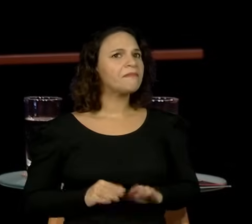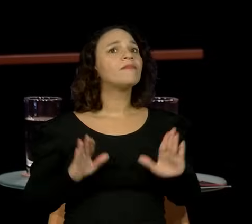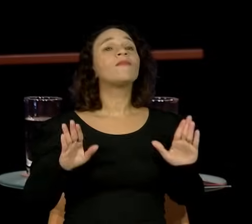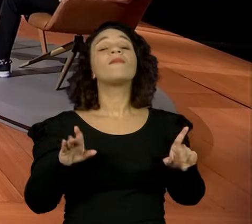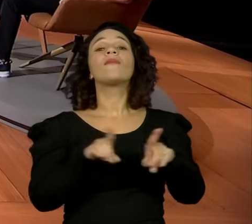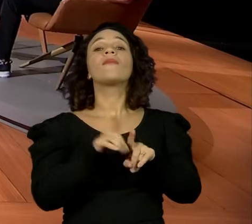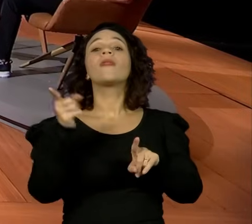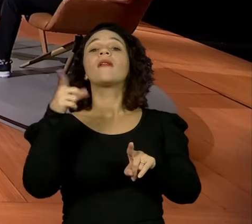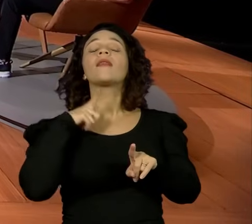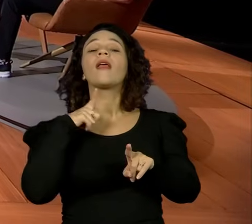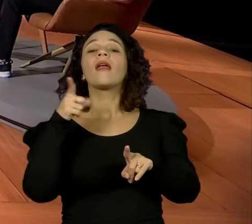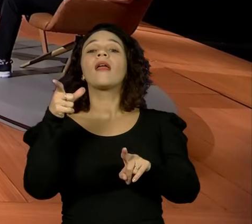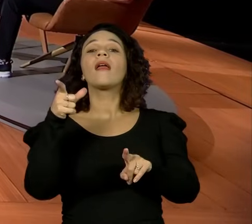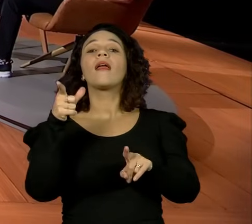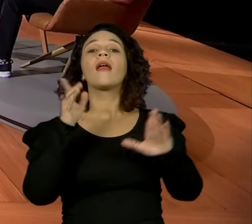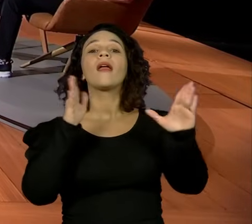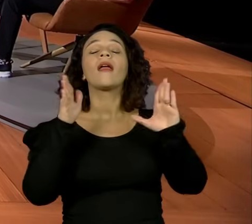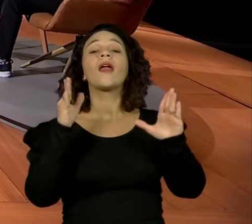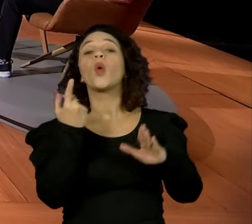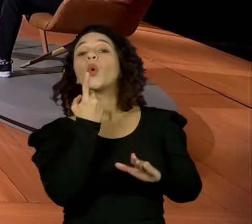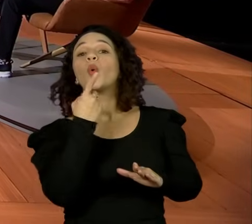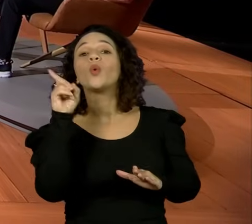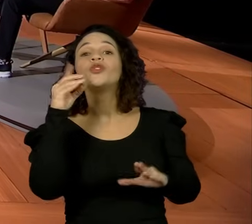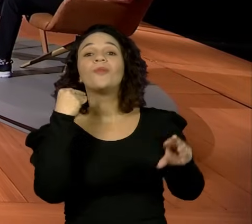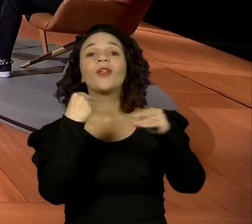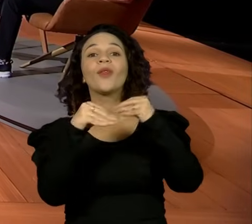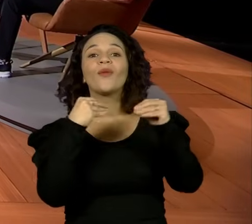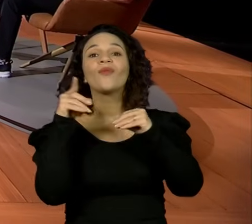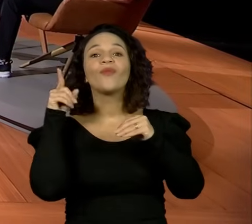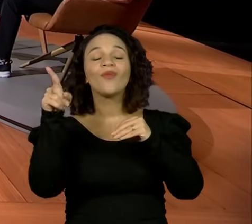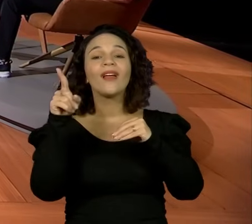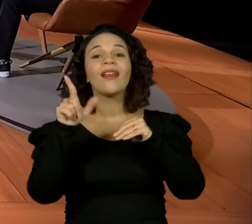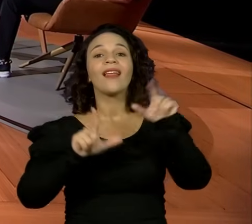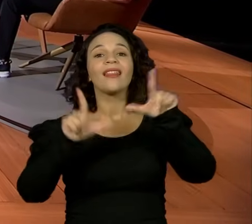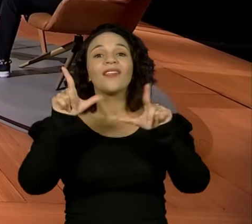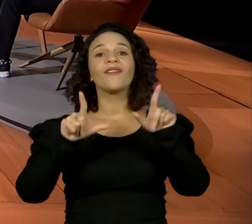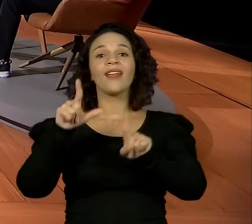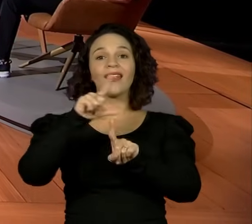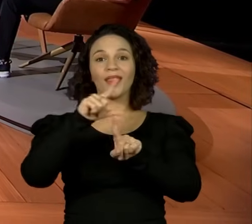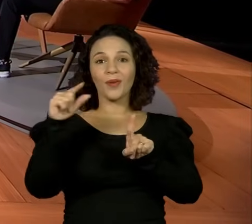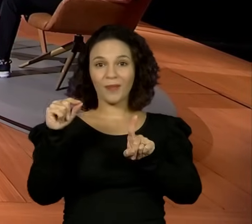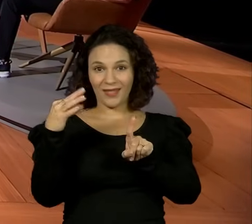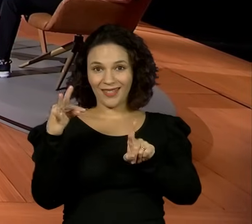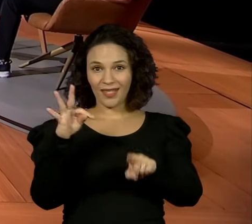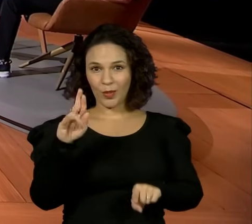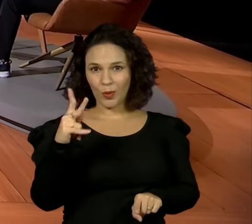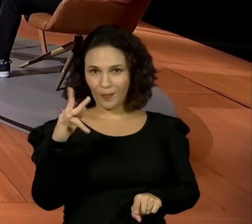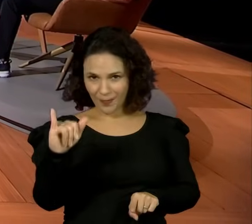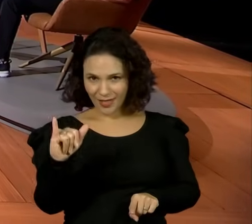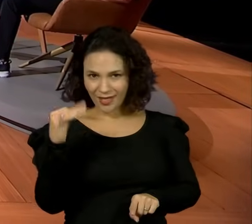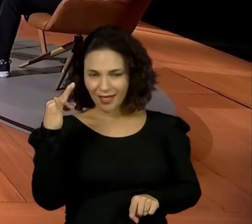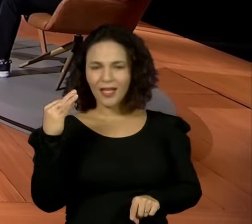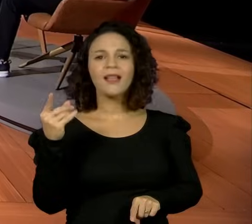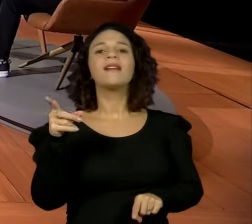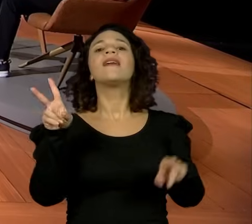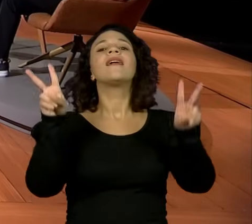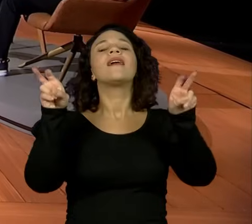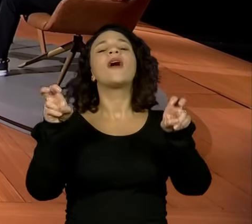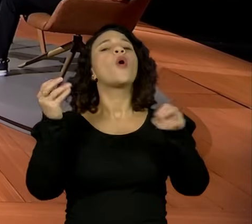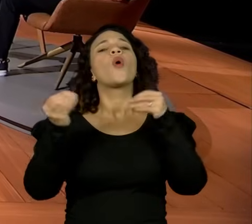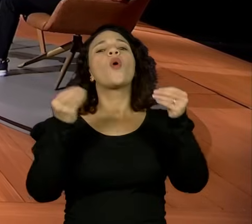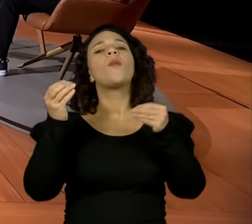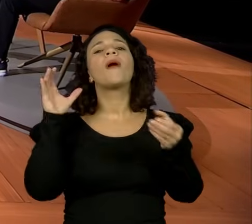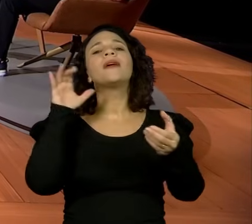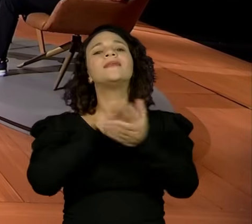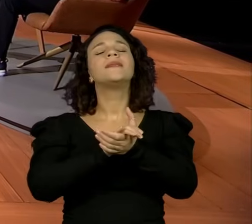estava no elenco da última novela gravada na TV Tupi, Como Salvar Meu Casamento. Como é que foi para